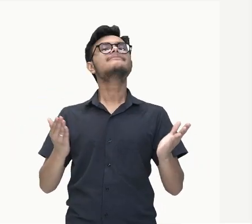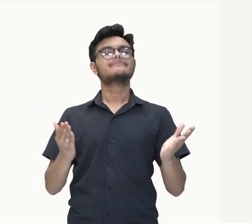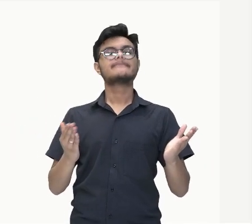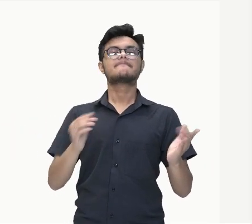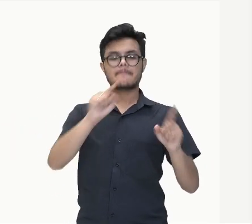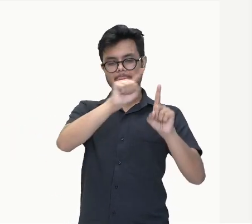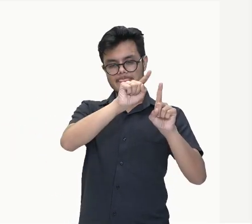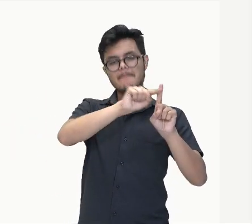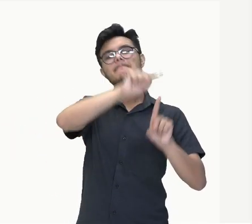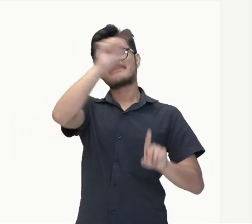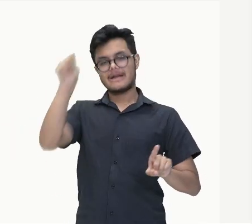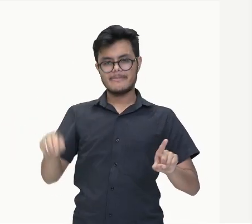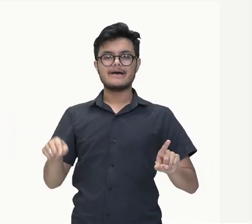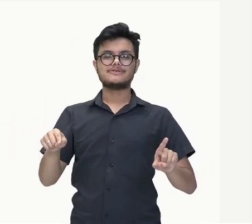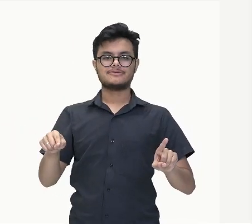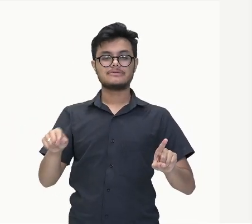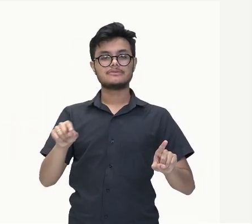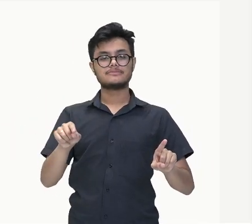baixo.